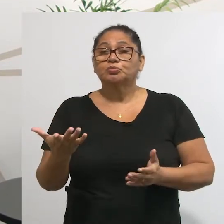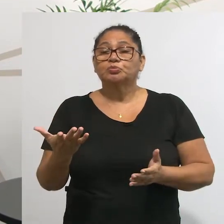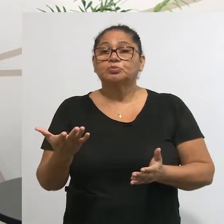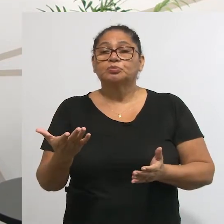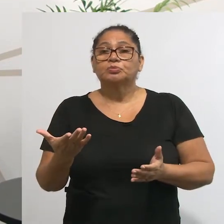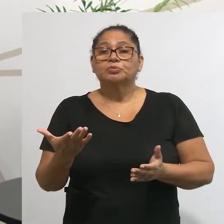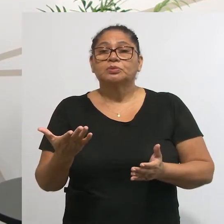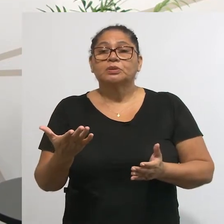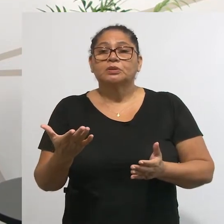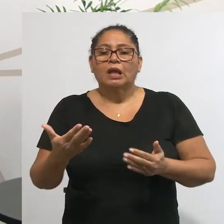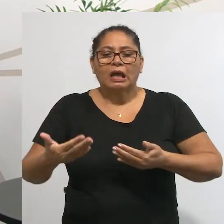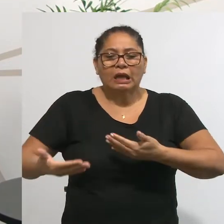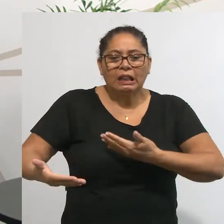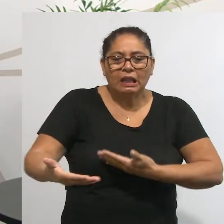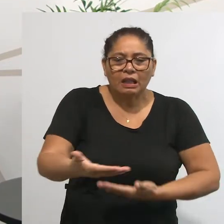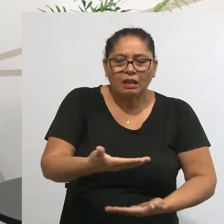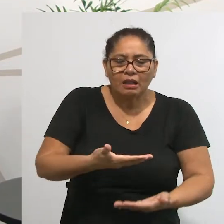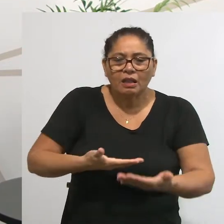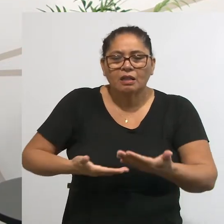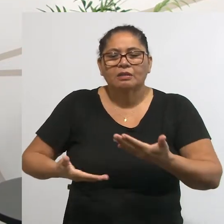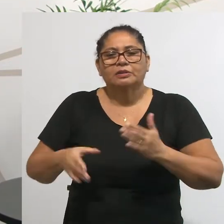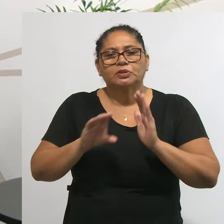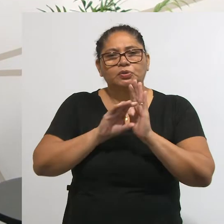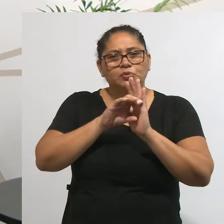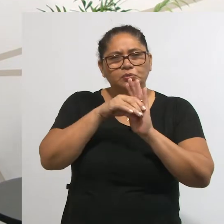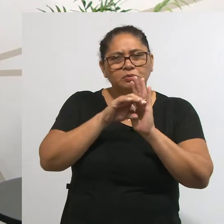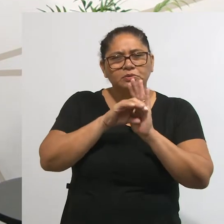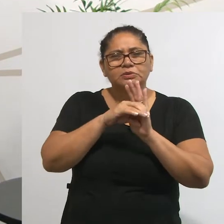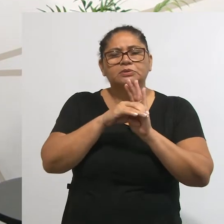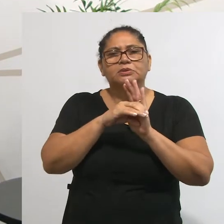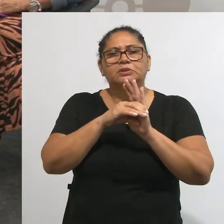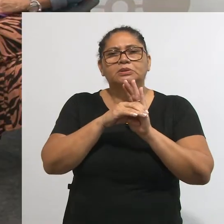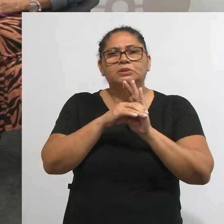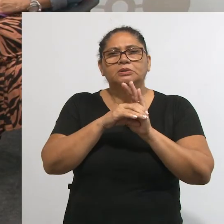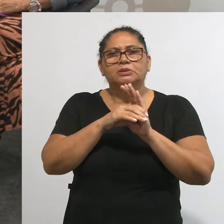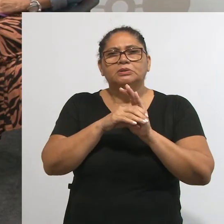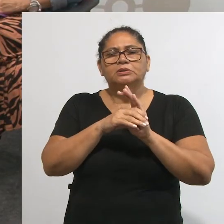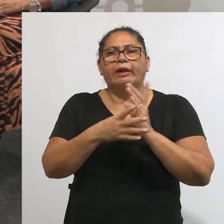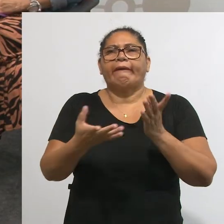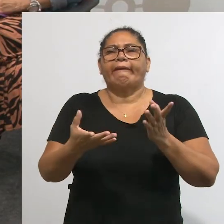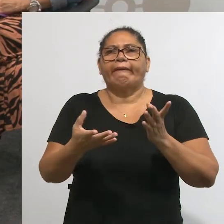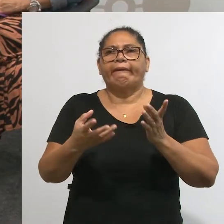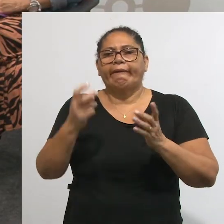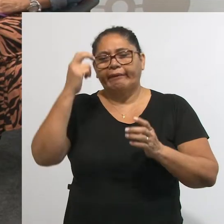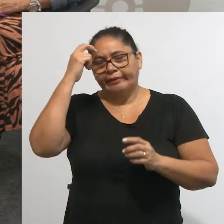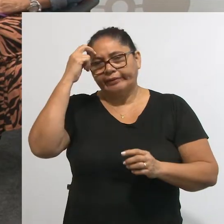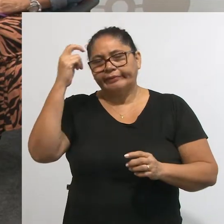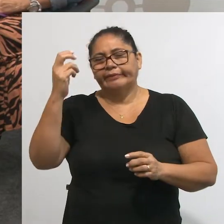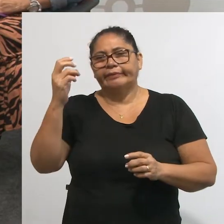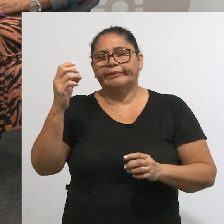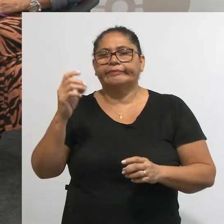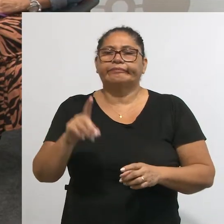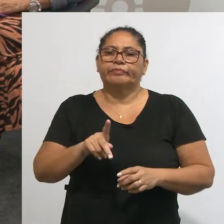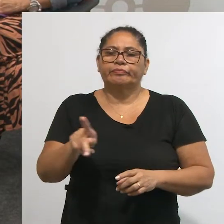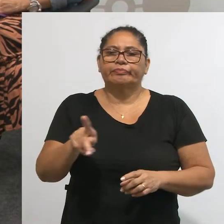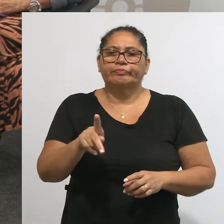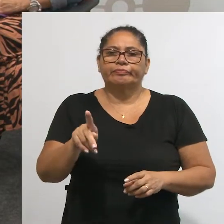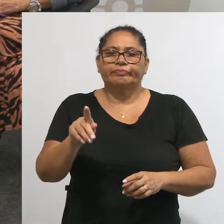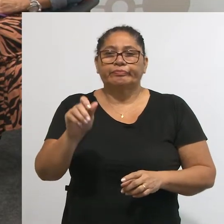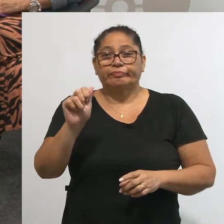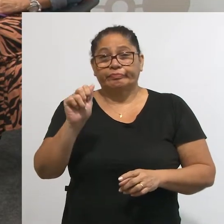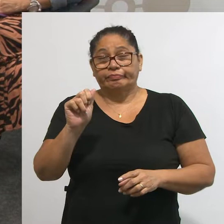forma nessa interação. Então, o conceito ali de invasão cultural, que a professora Andréia acabou de